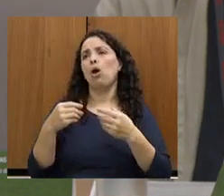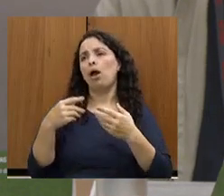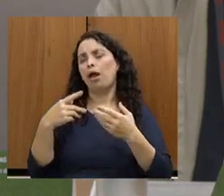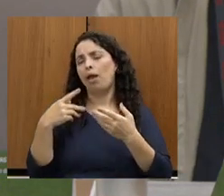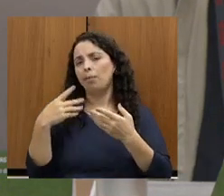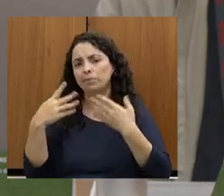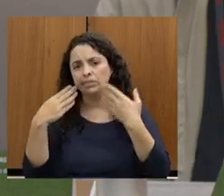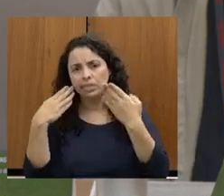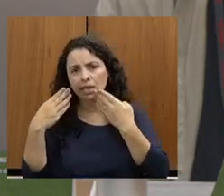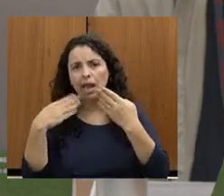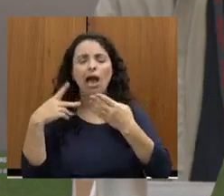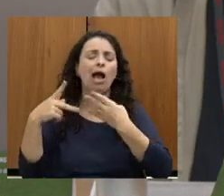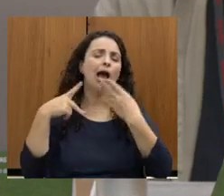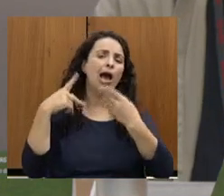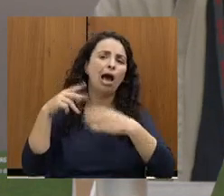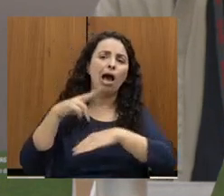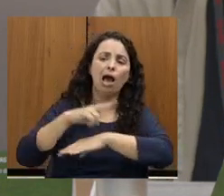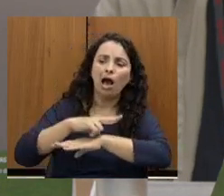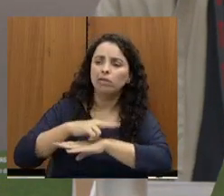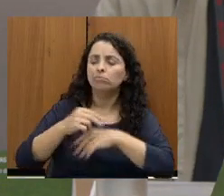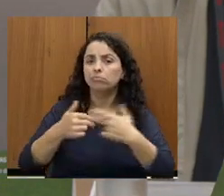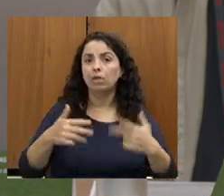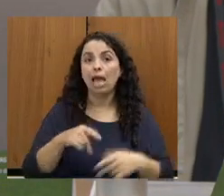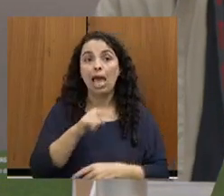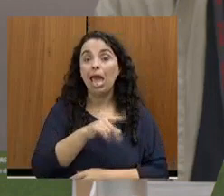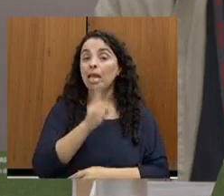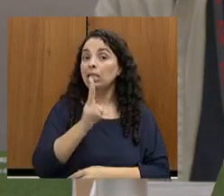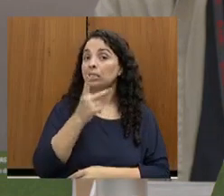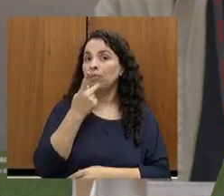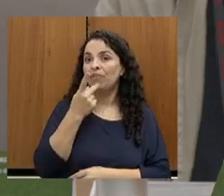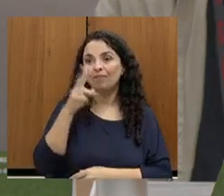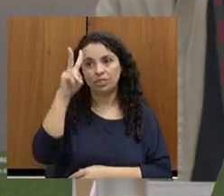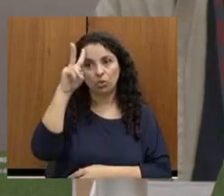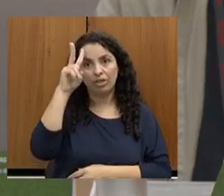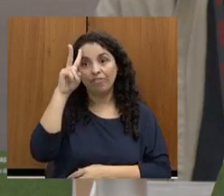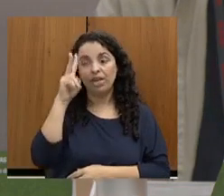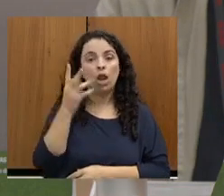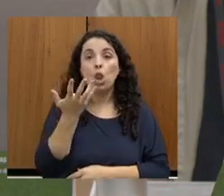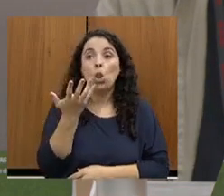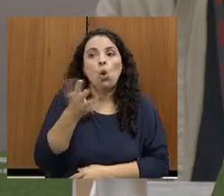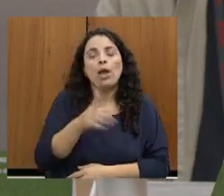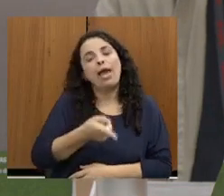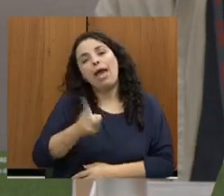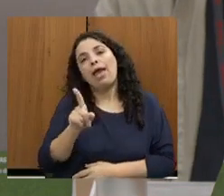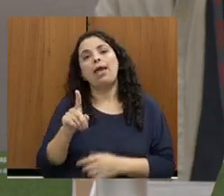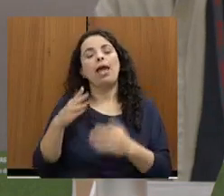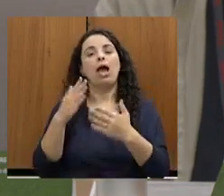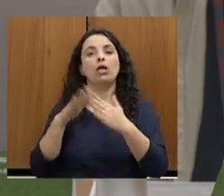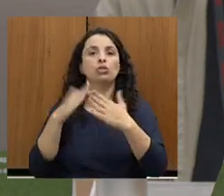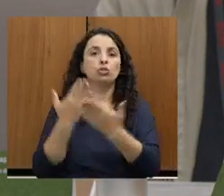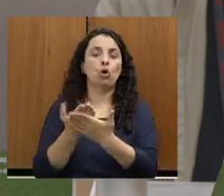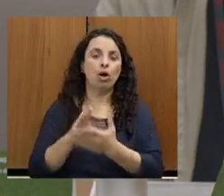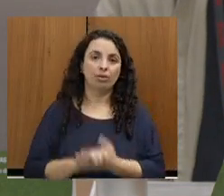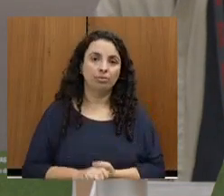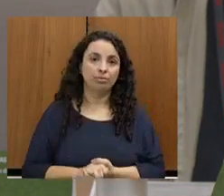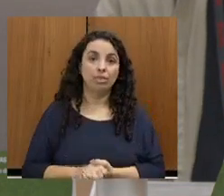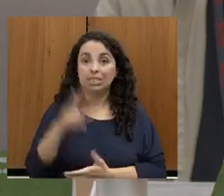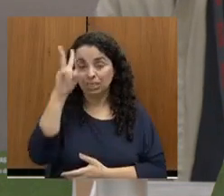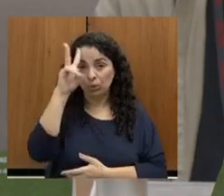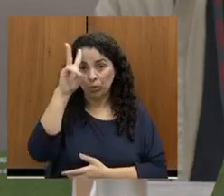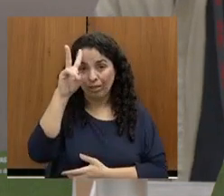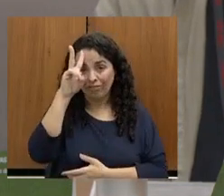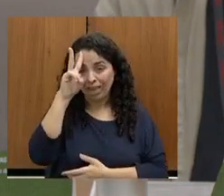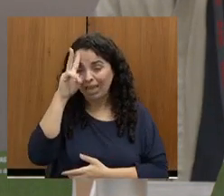aula às segundas-feiras. Todo domingo à noite ele tinha umas crises bem bravas. No dia 18 de setembro